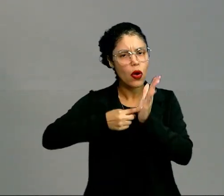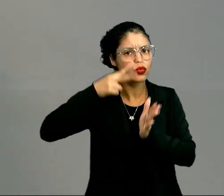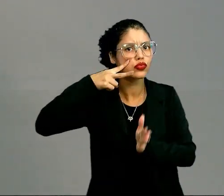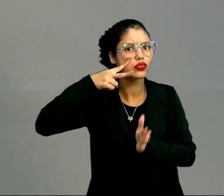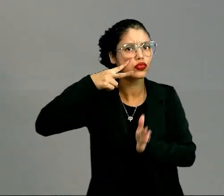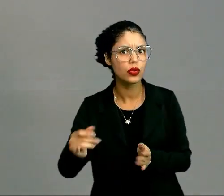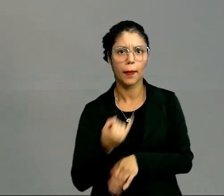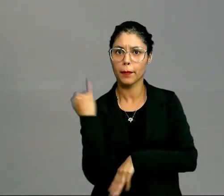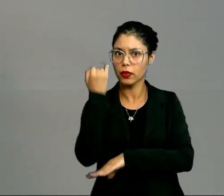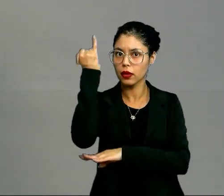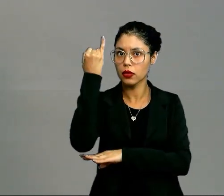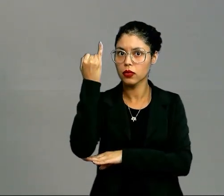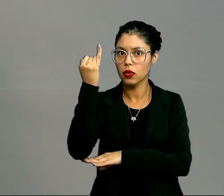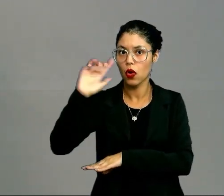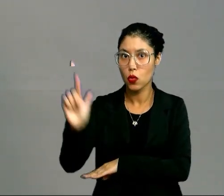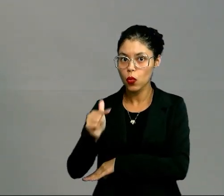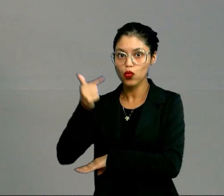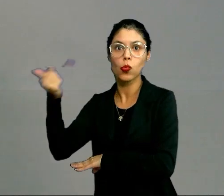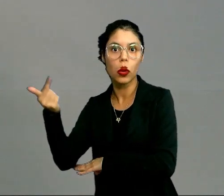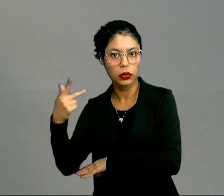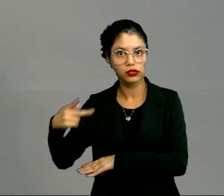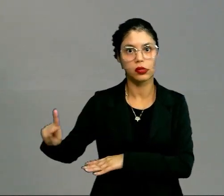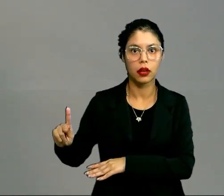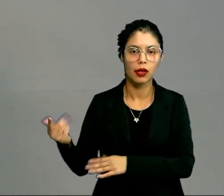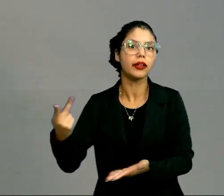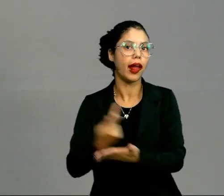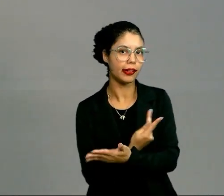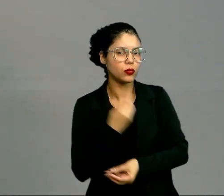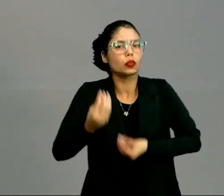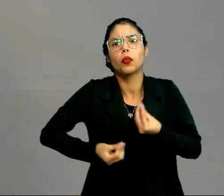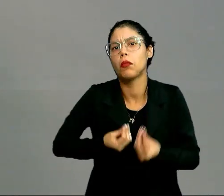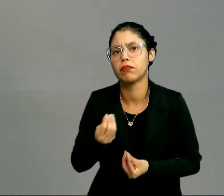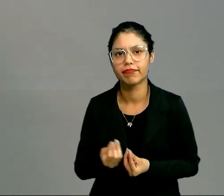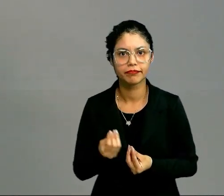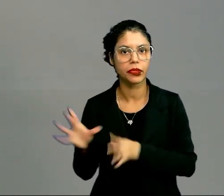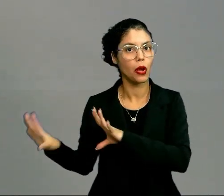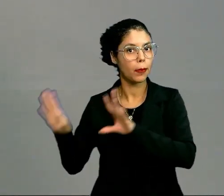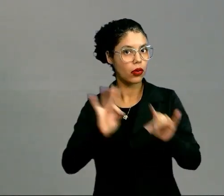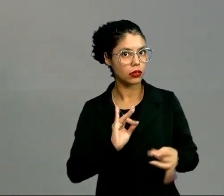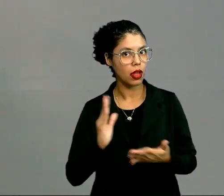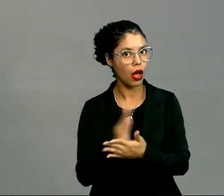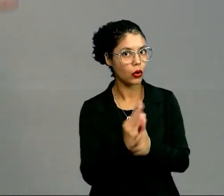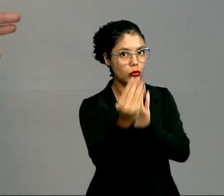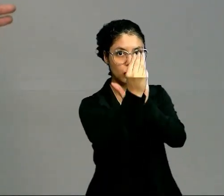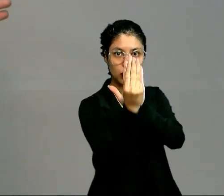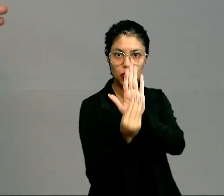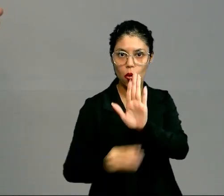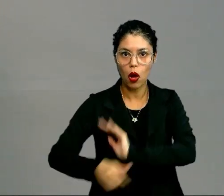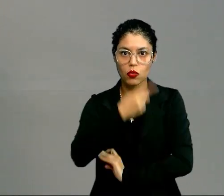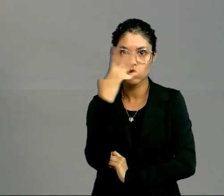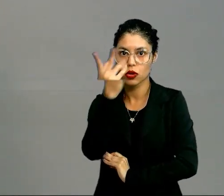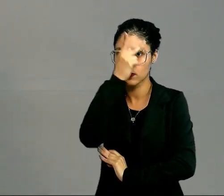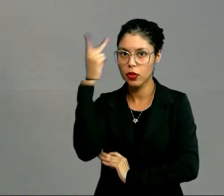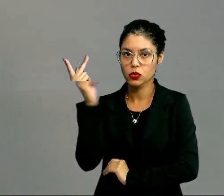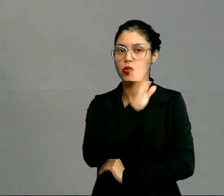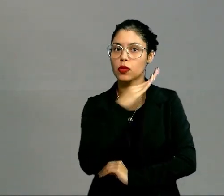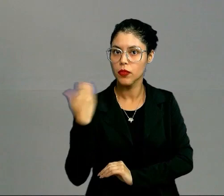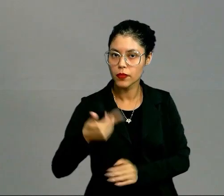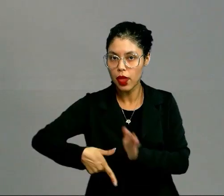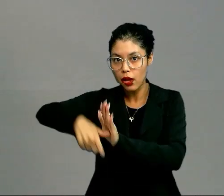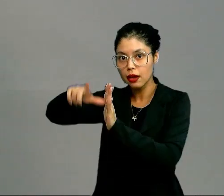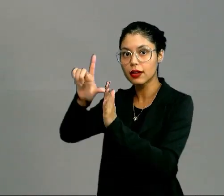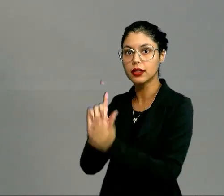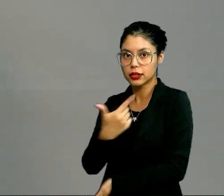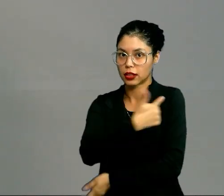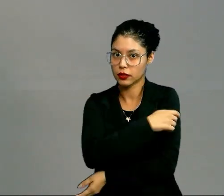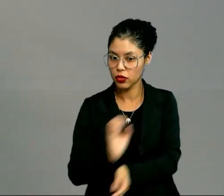vista é o correto e que o ponto de vista dela está errado? E aí eu posso trazer alguns dados. A quantidade de pessoas que morriam antes